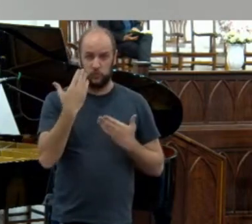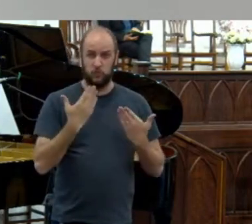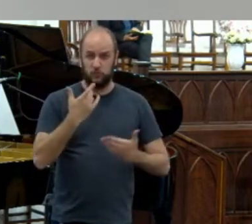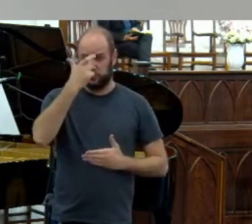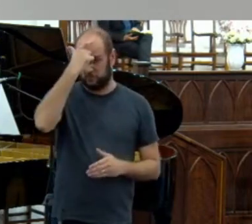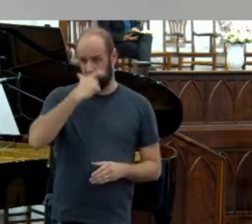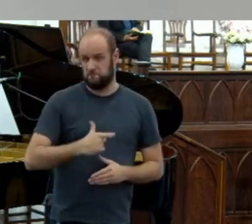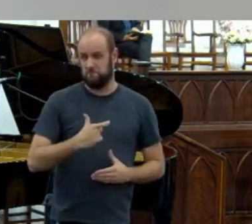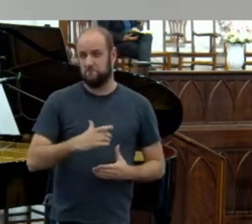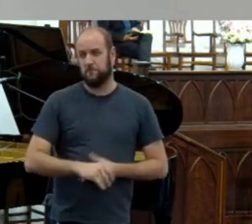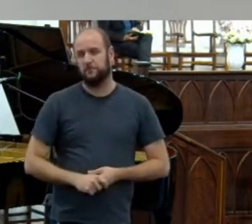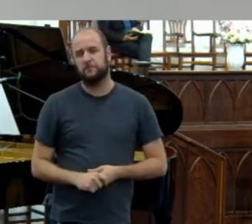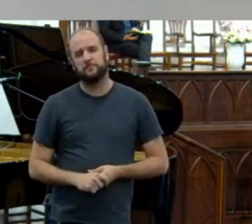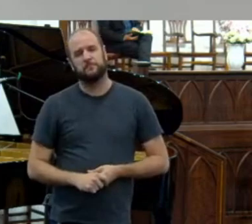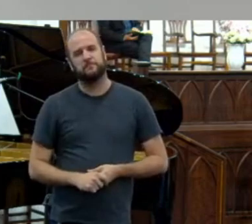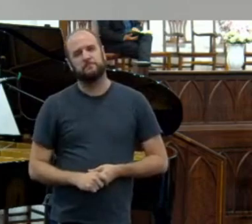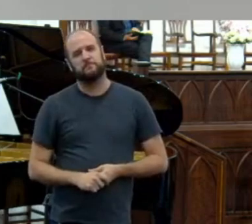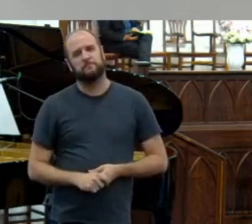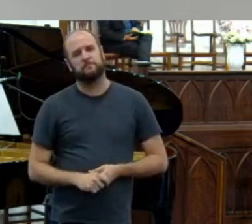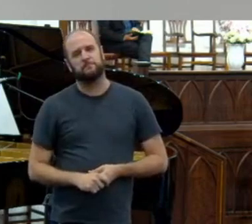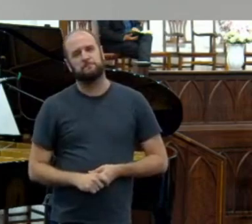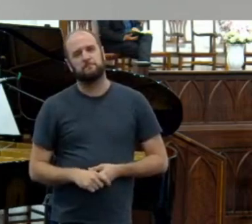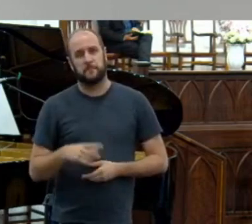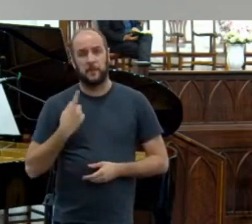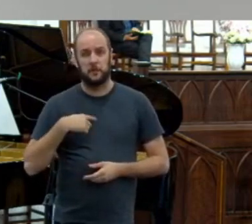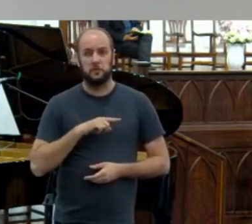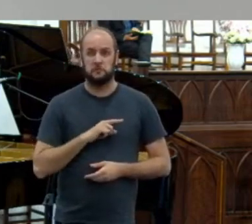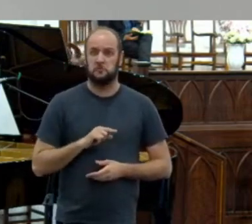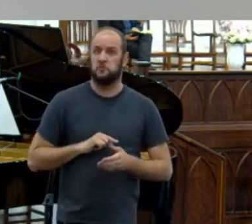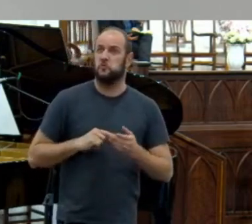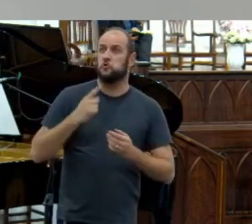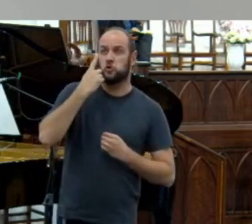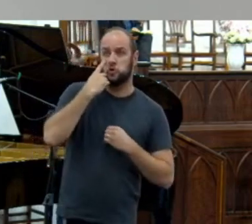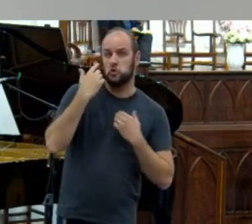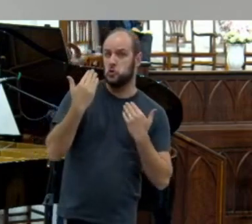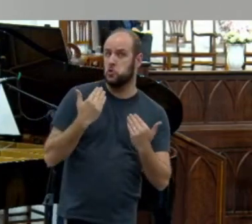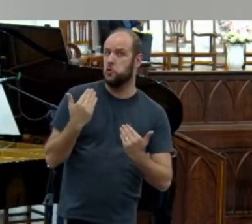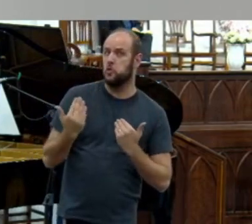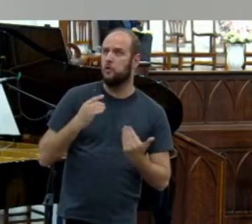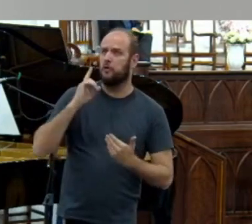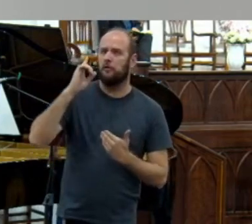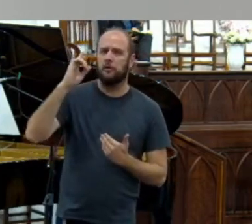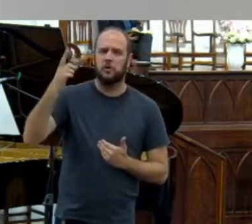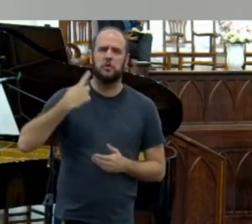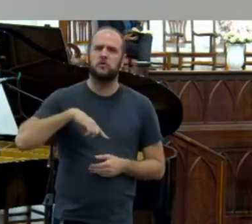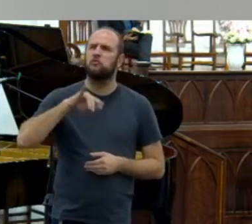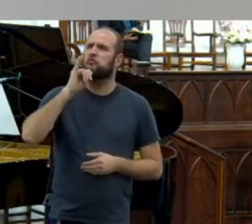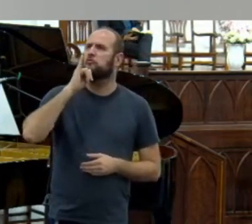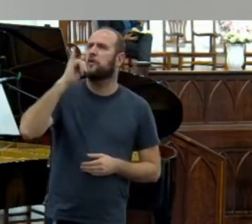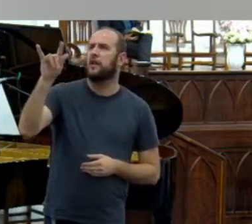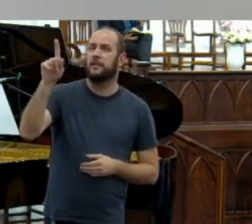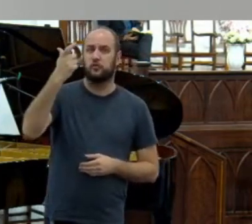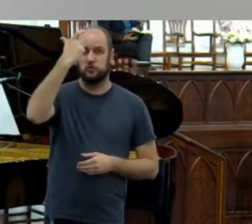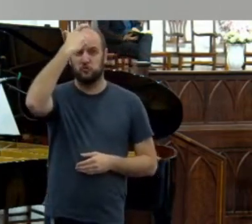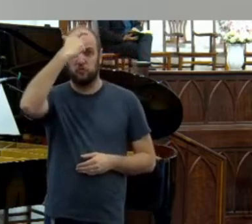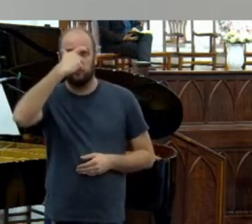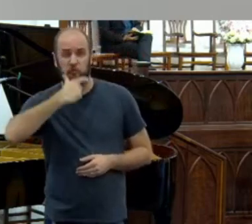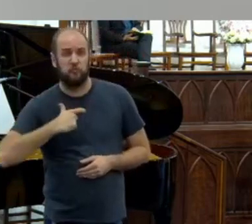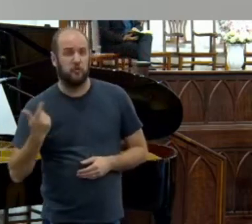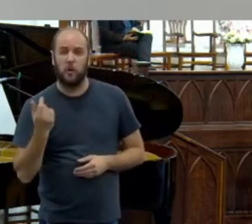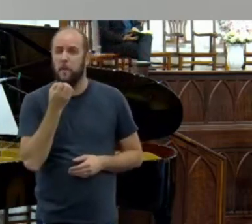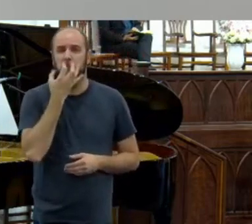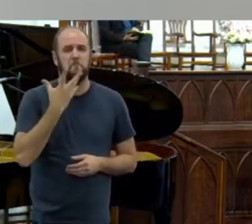dele. Quando questionamos as ações de Deus, nós estamos dizendo que o seu caráter não é